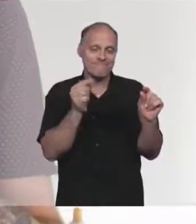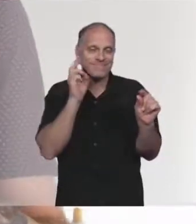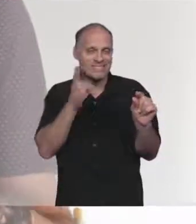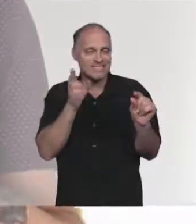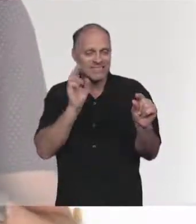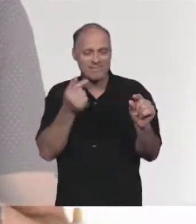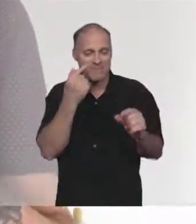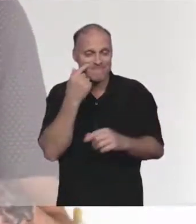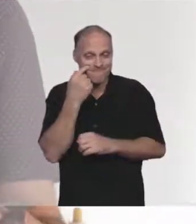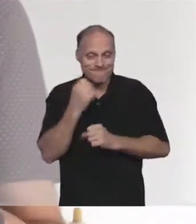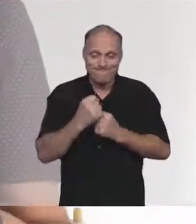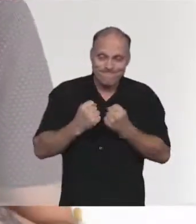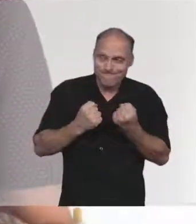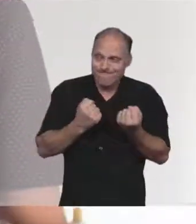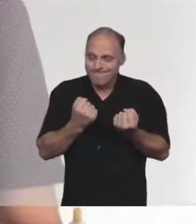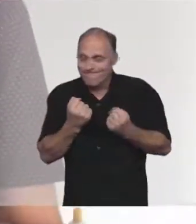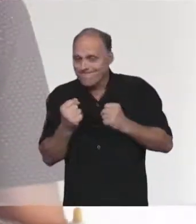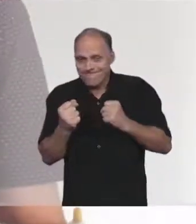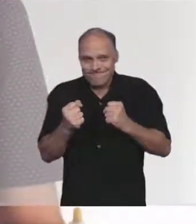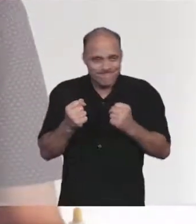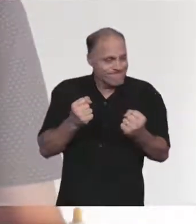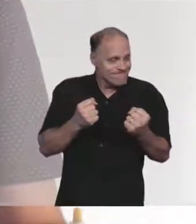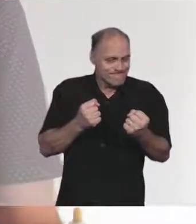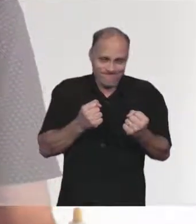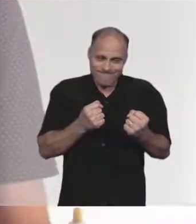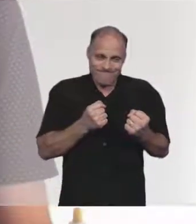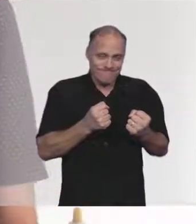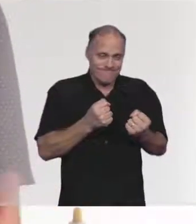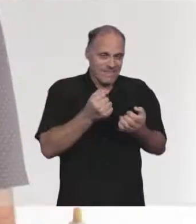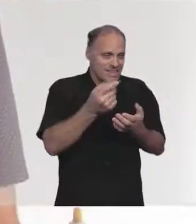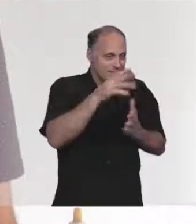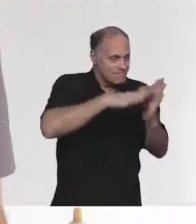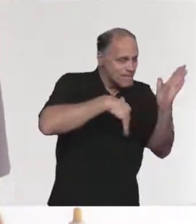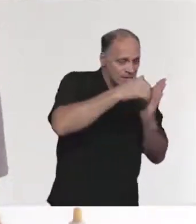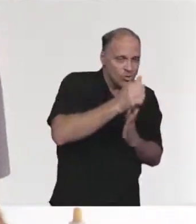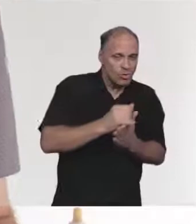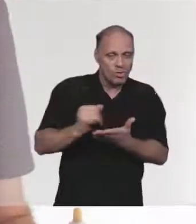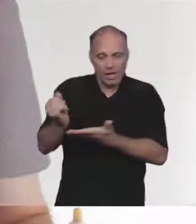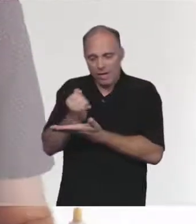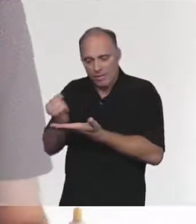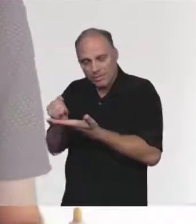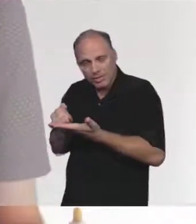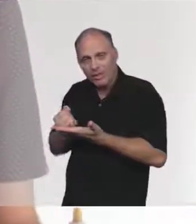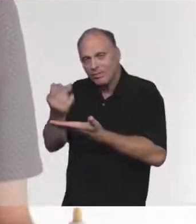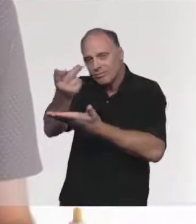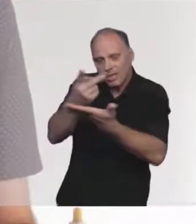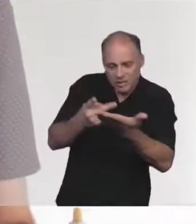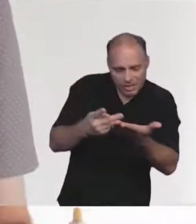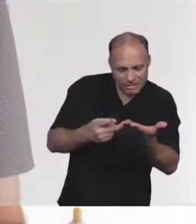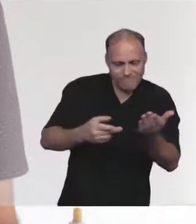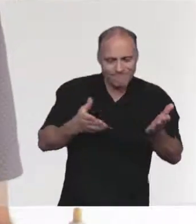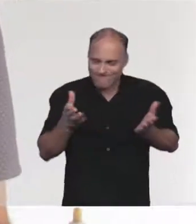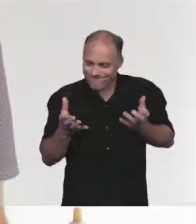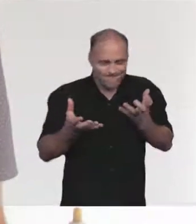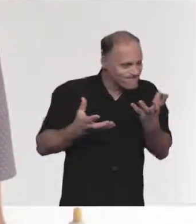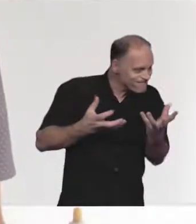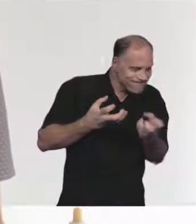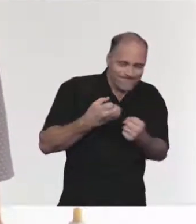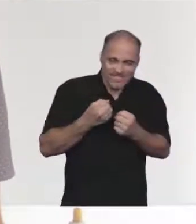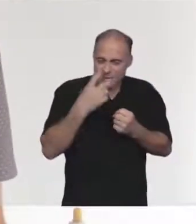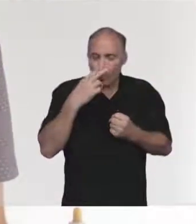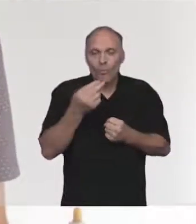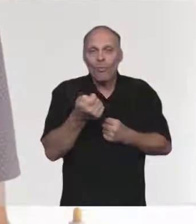sempre uma tensão entre as áreas. Não sei se eu estou conseguindo me explicar direito, mas